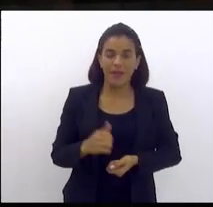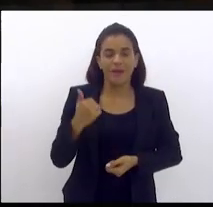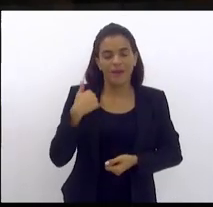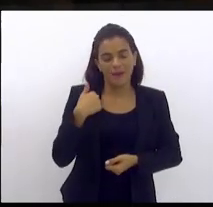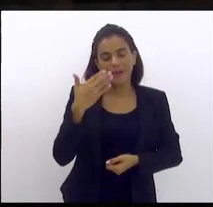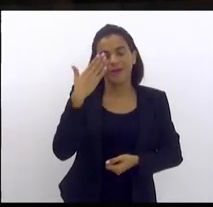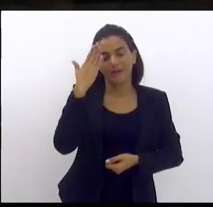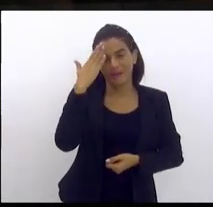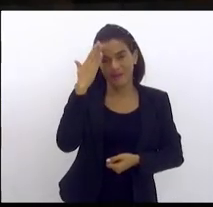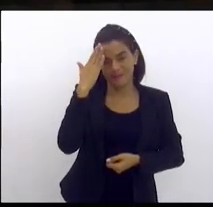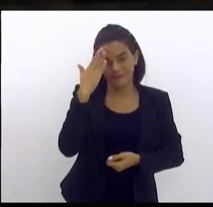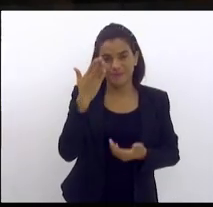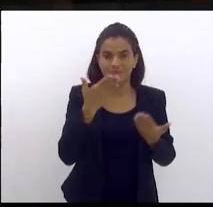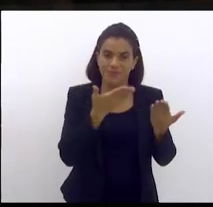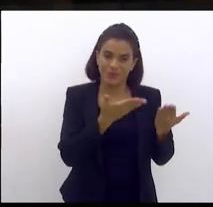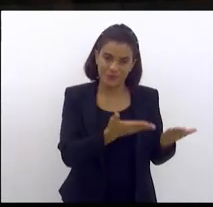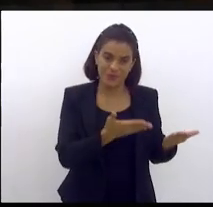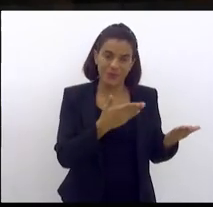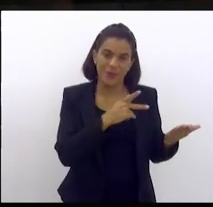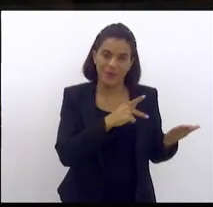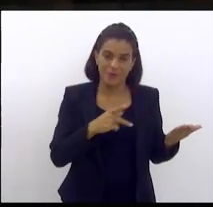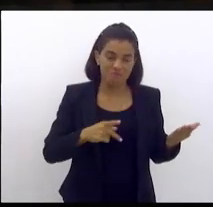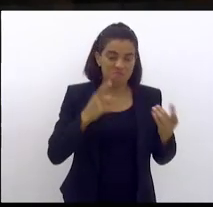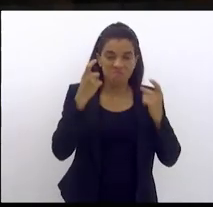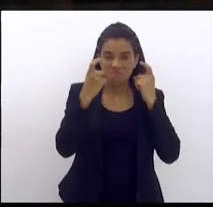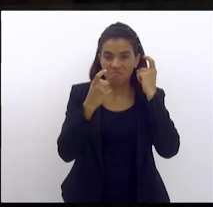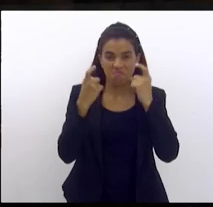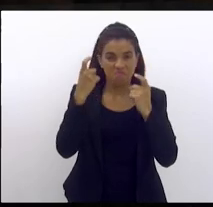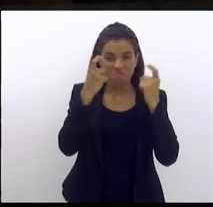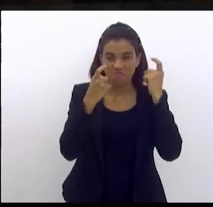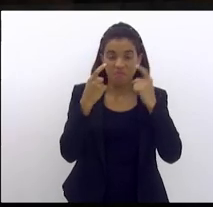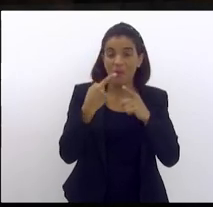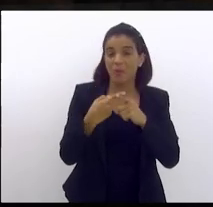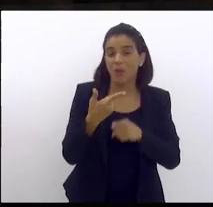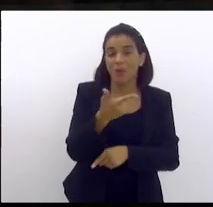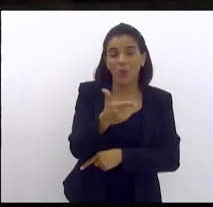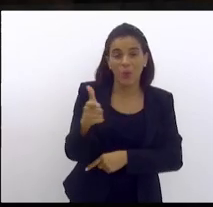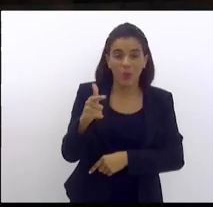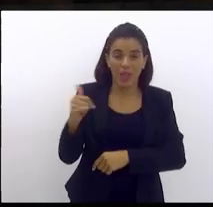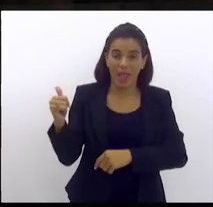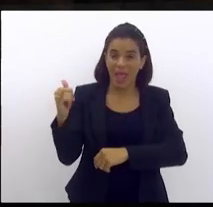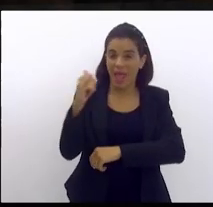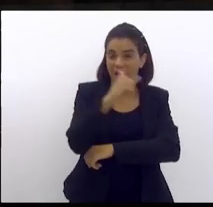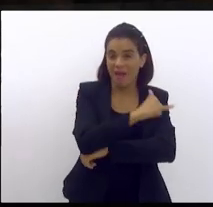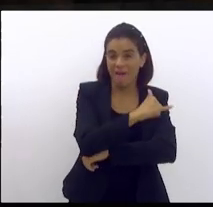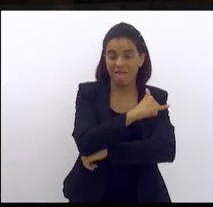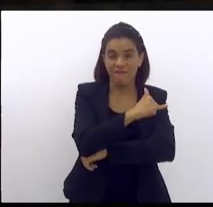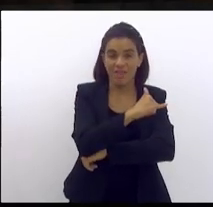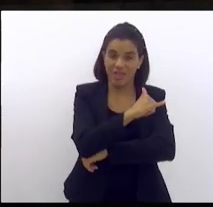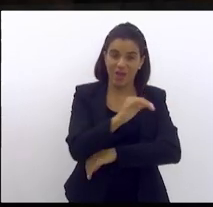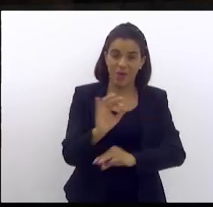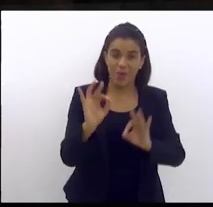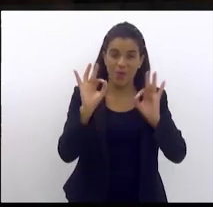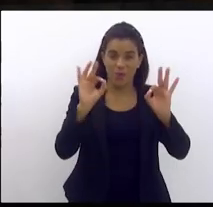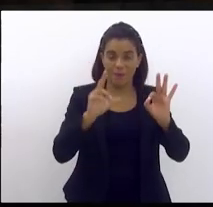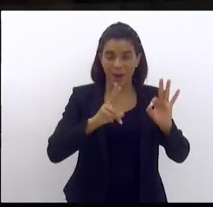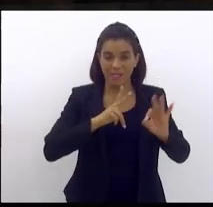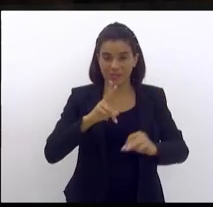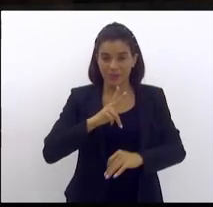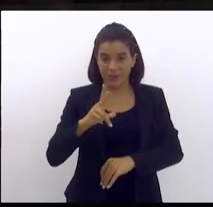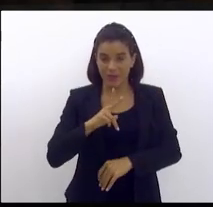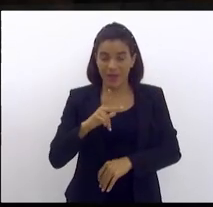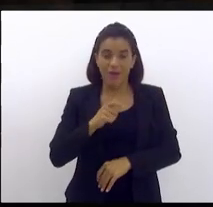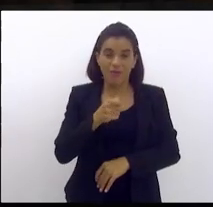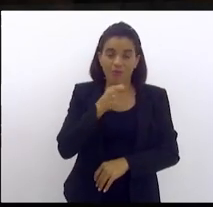senhor presidente que vossa excelência não tá preocupado porque eu senhor não tem avião executivo nem barco